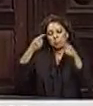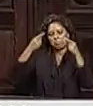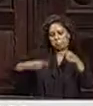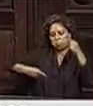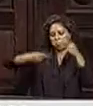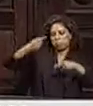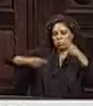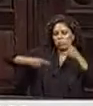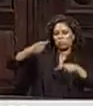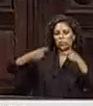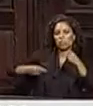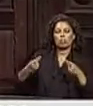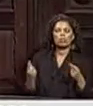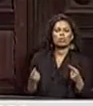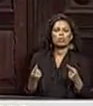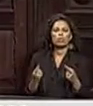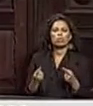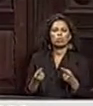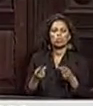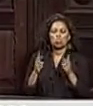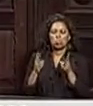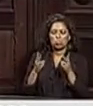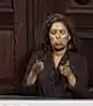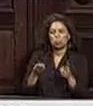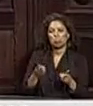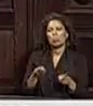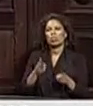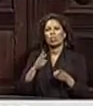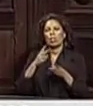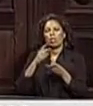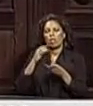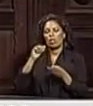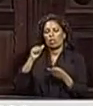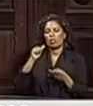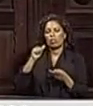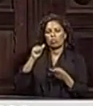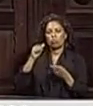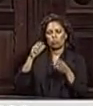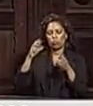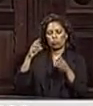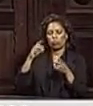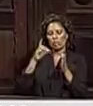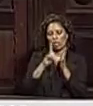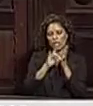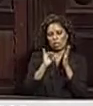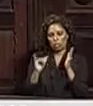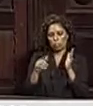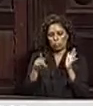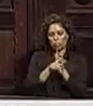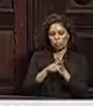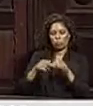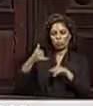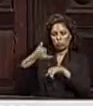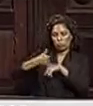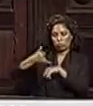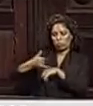provocação para que o Parlamento Estadual se interesse por esse tema que é estratégico para a nossa economia e estratégico para a nossa soberania.